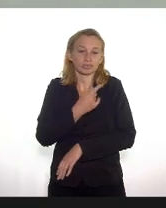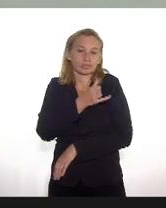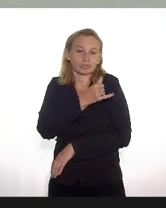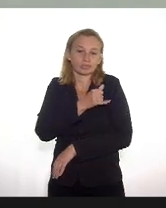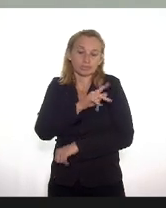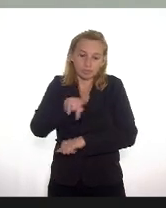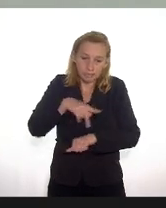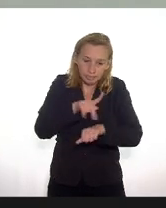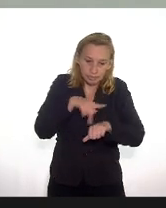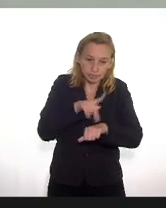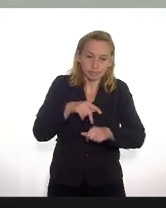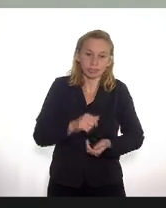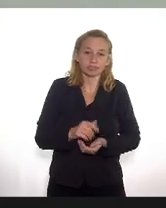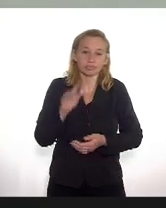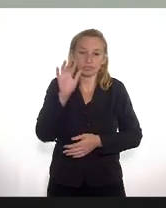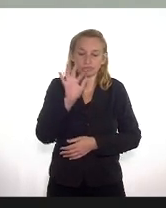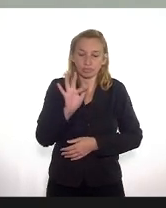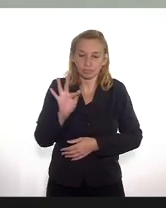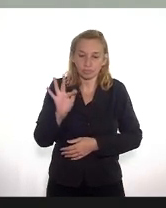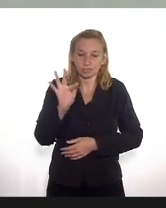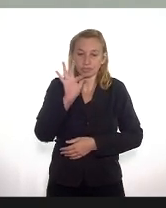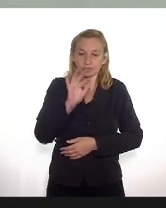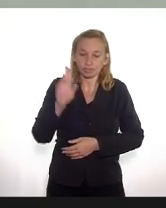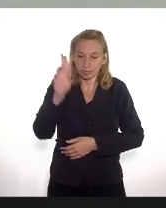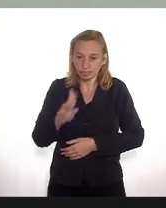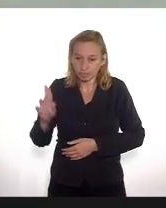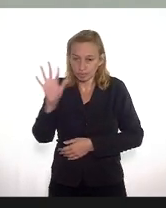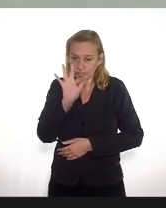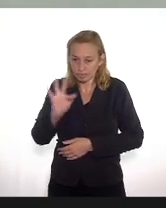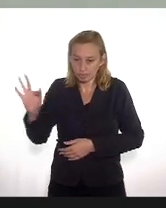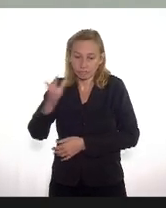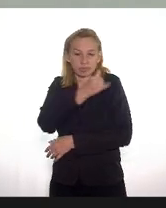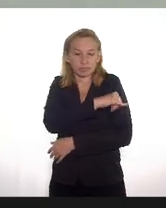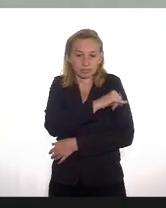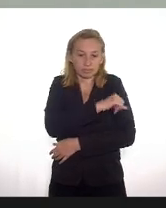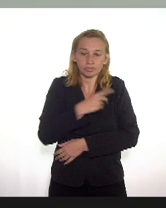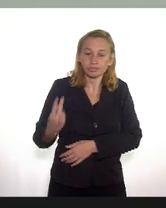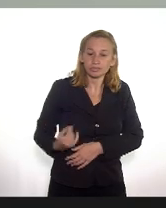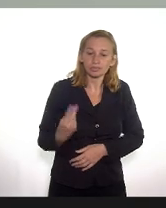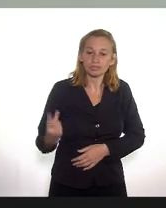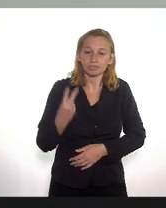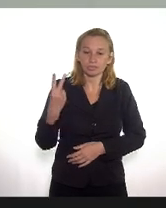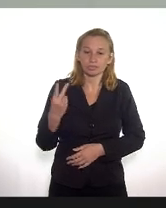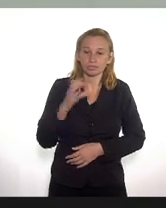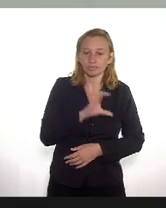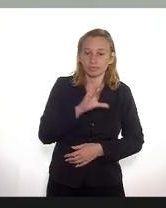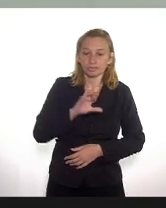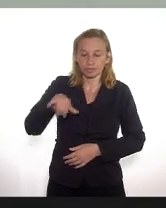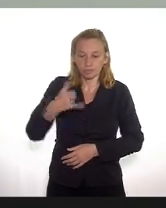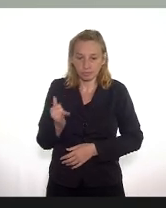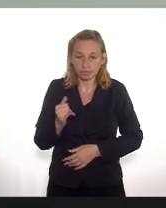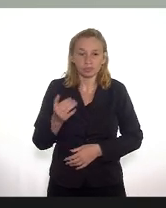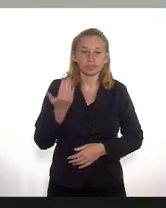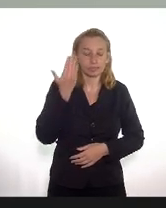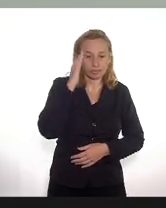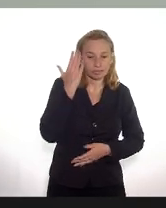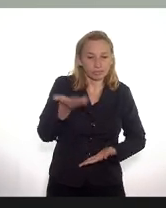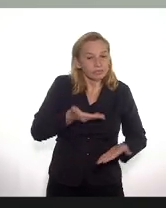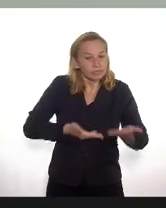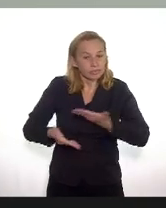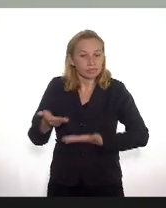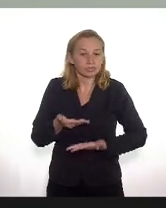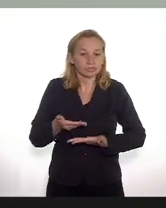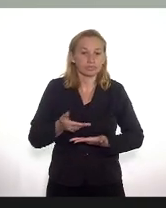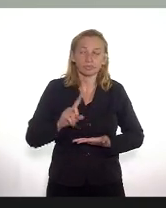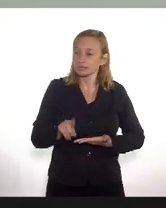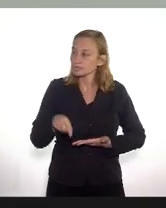Universidade Federal do Rio de Janeiro, ela valoriza muito sua participação na Fundação CCERJ. Ela entende que essa participação,